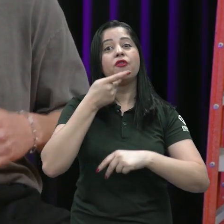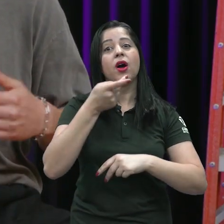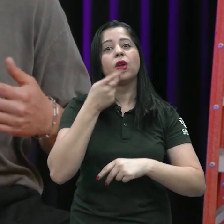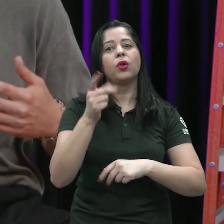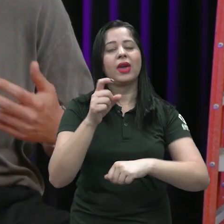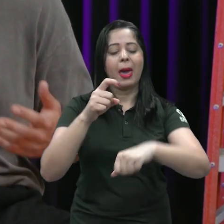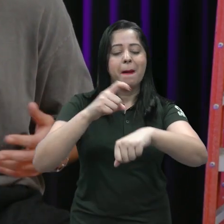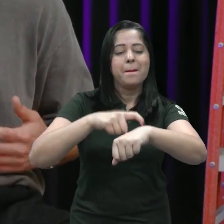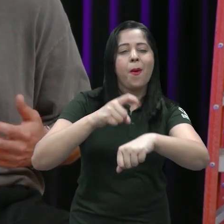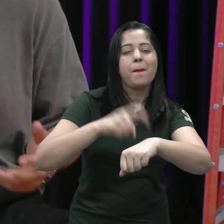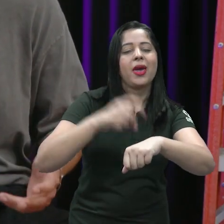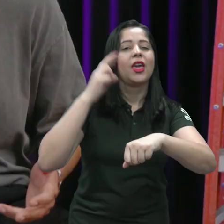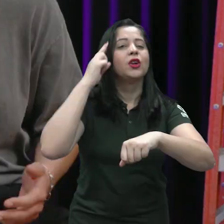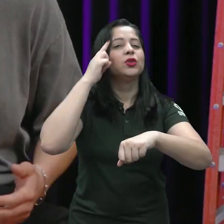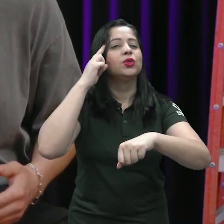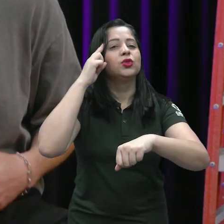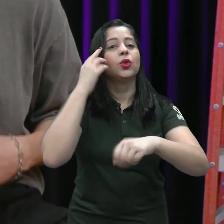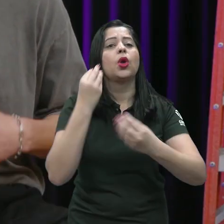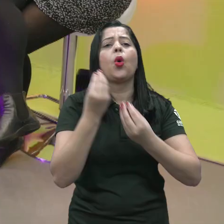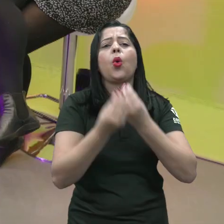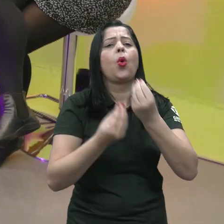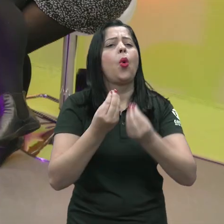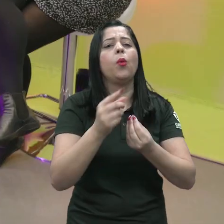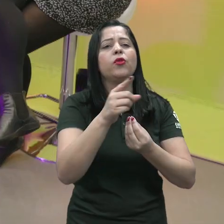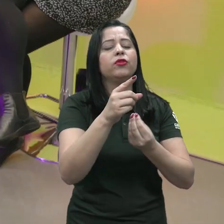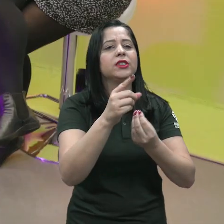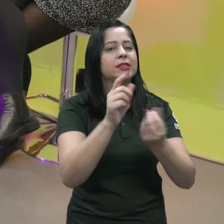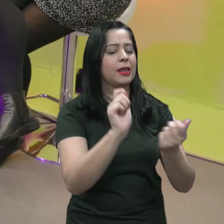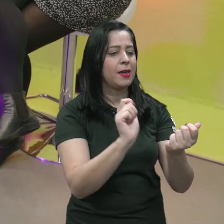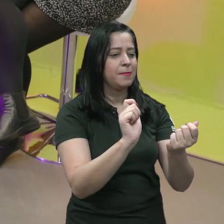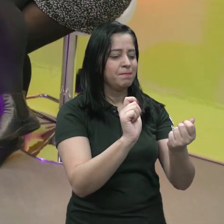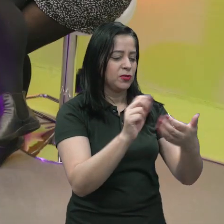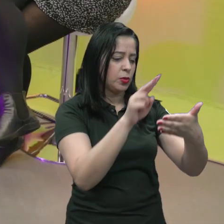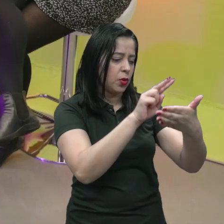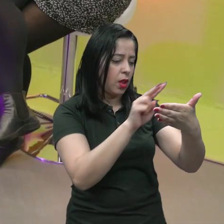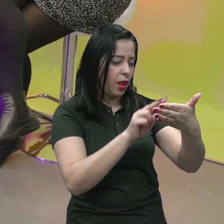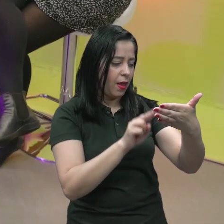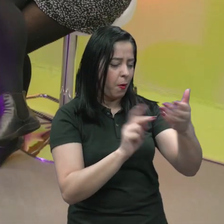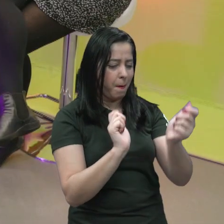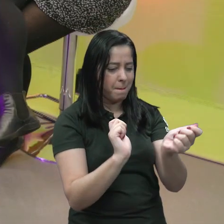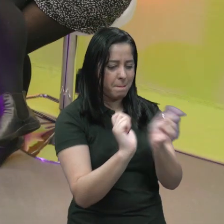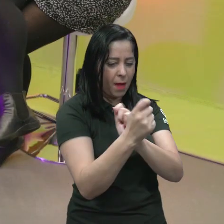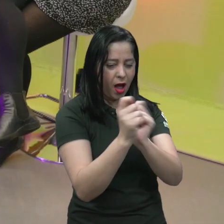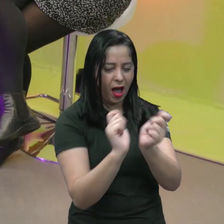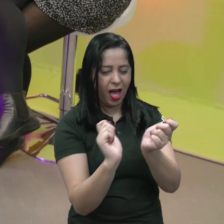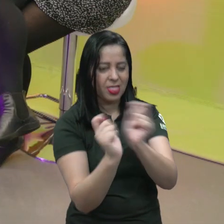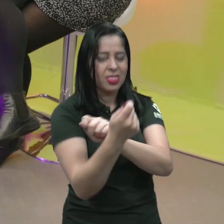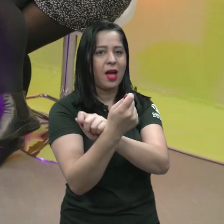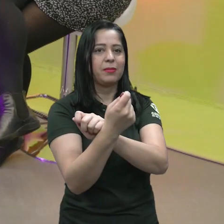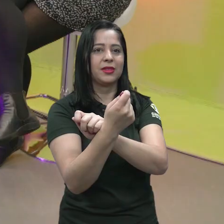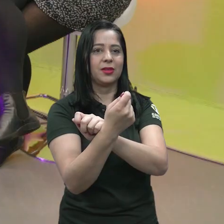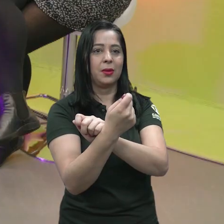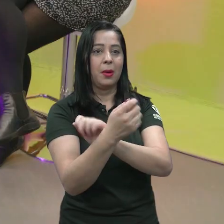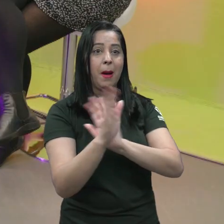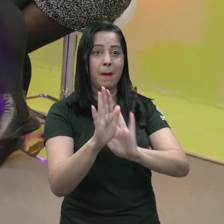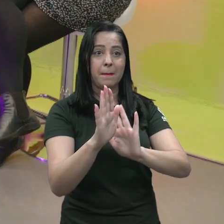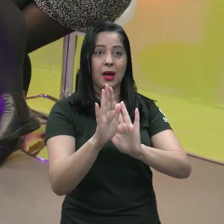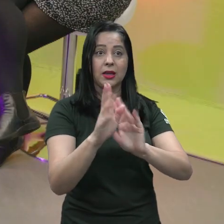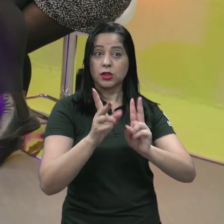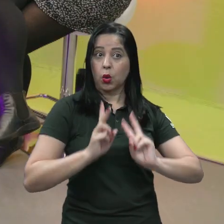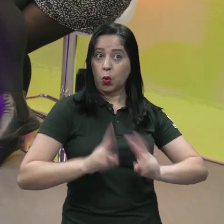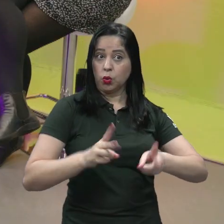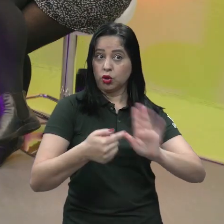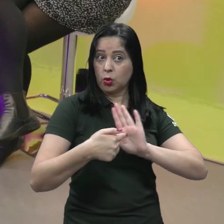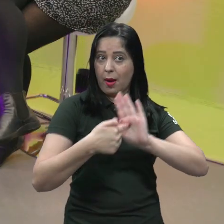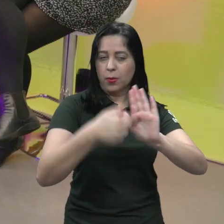sobre falar de momentos, de sonhos dela. Como que foi organizar as passagens e ainda cuidar de que os sonhos dela estivessem